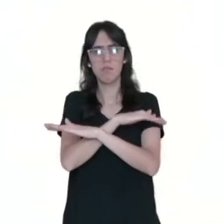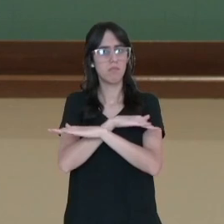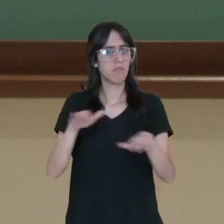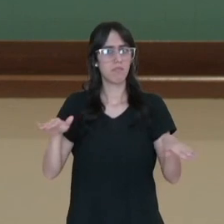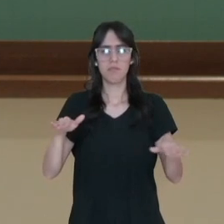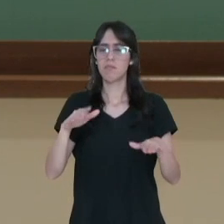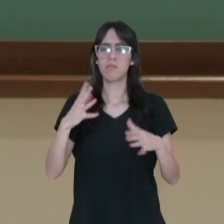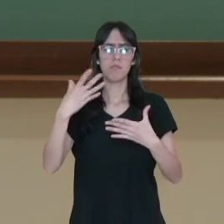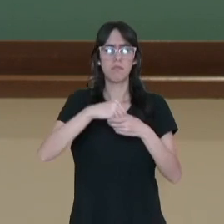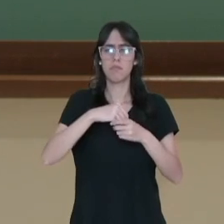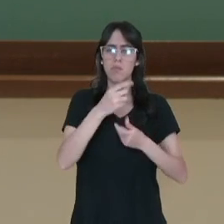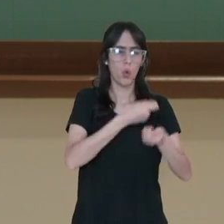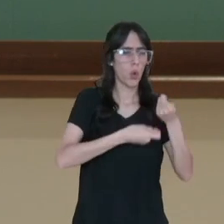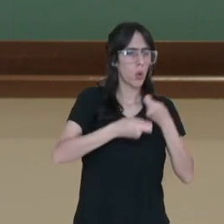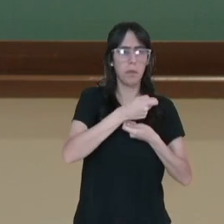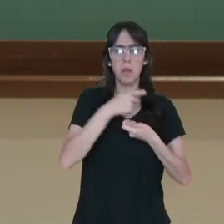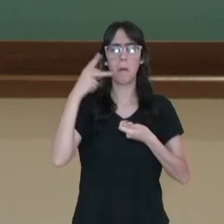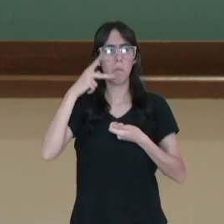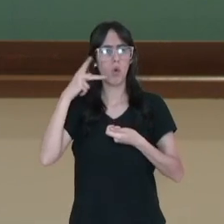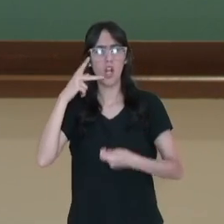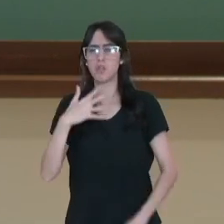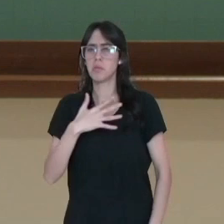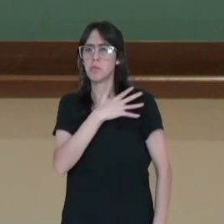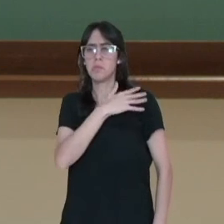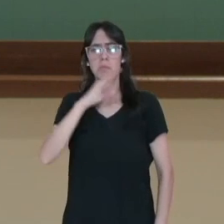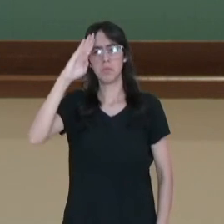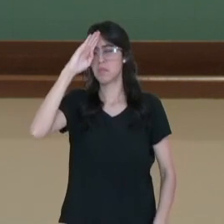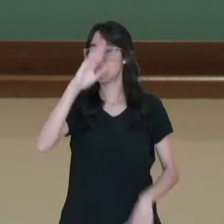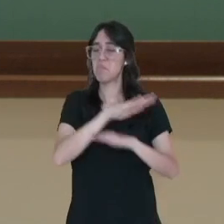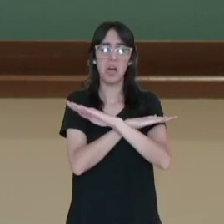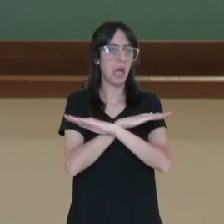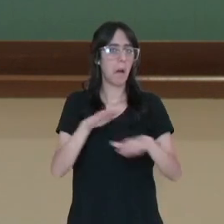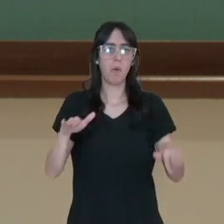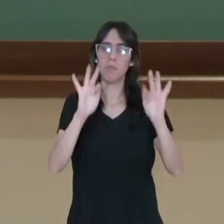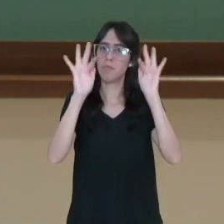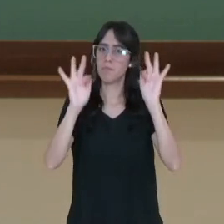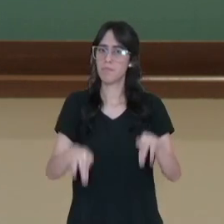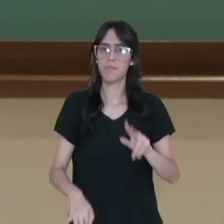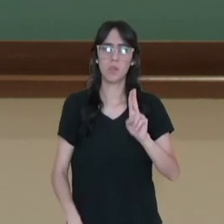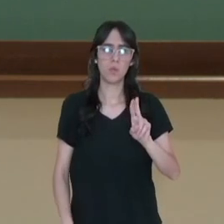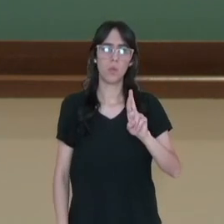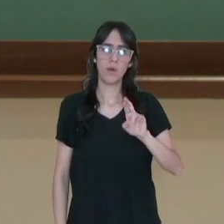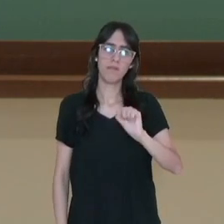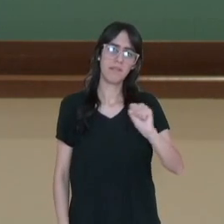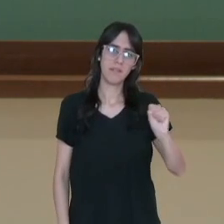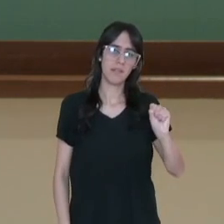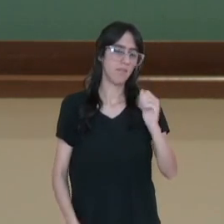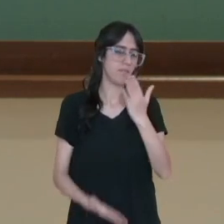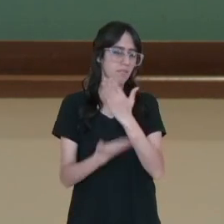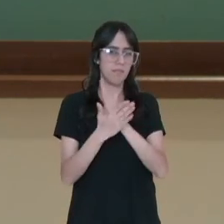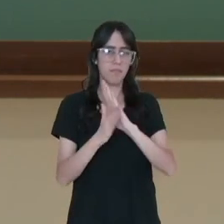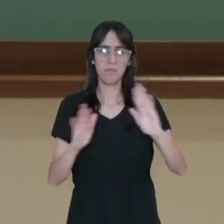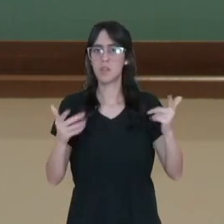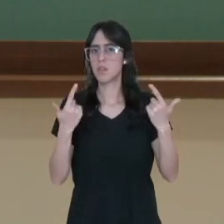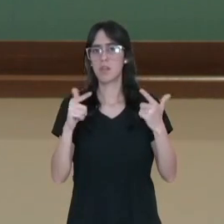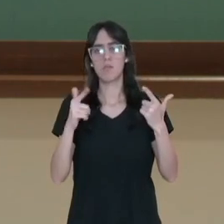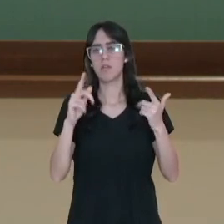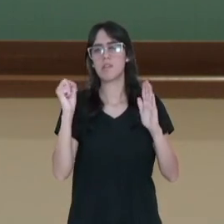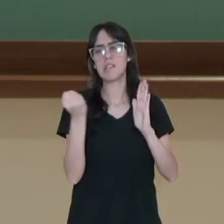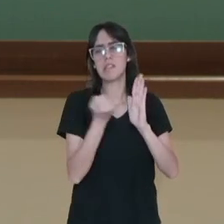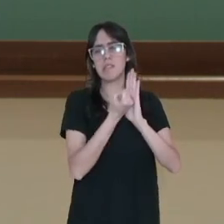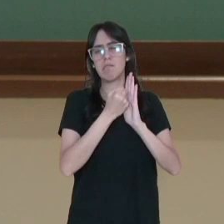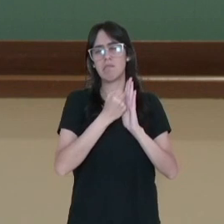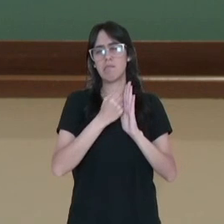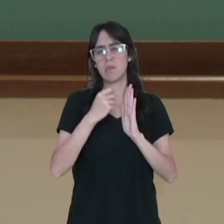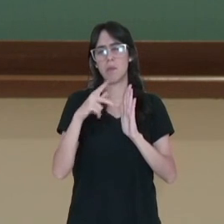área militar, nem na política. Acabou a União Soviética. Então, não havia mais o grande símbolo socialista,